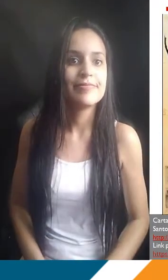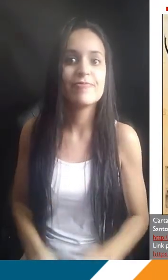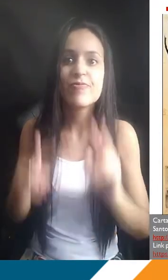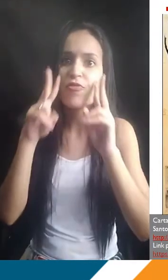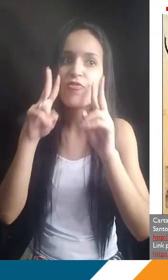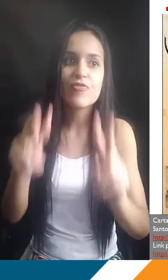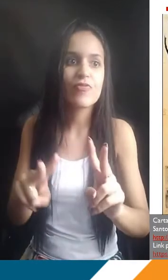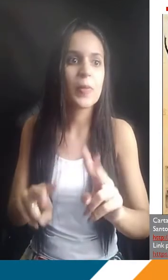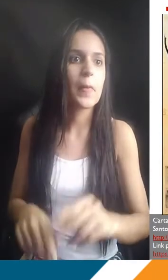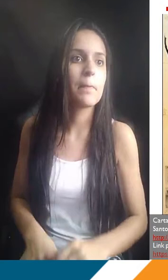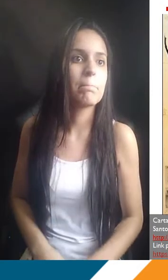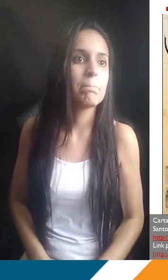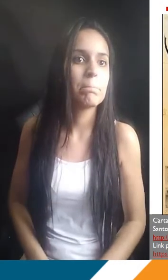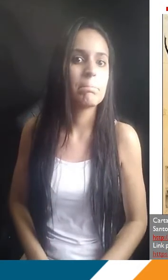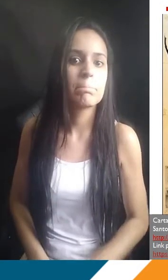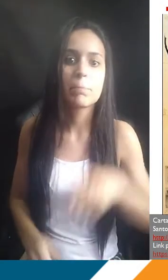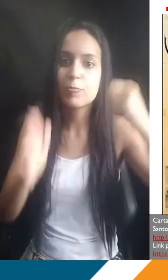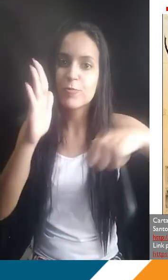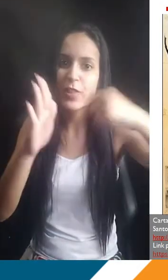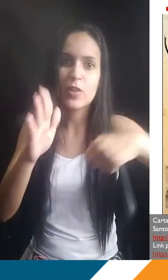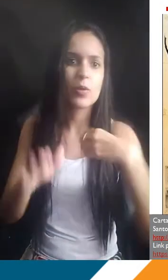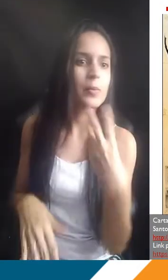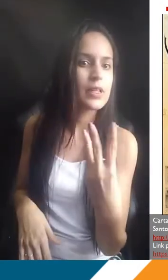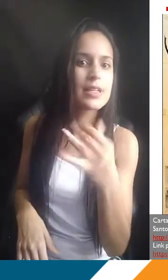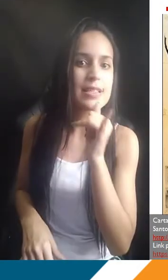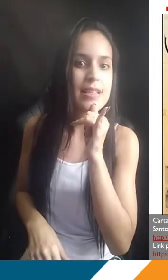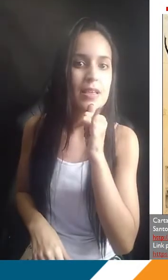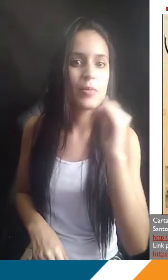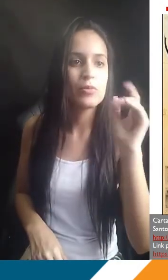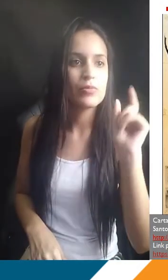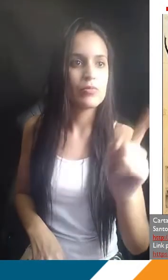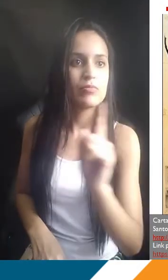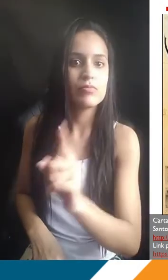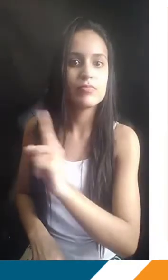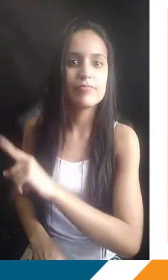Dragão da Maldade contra o Santo Guerreiro e Terra em Transe.